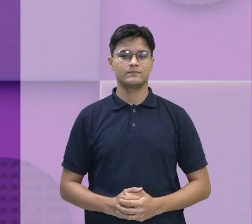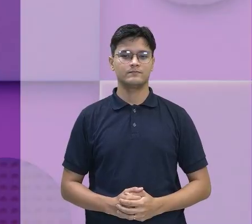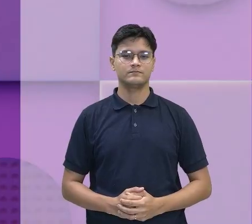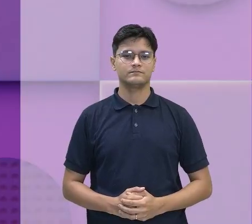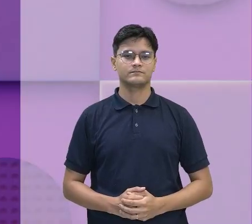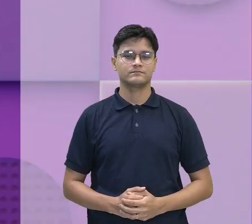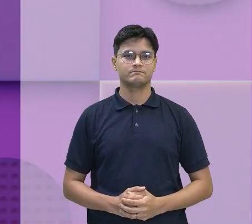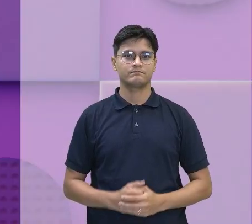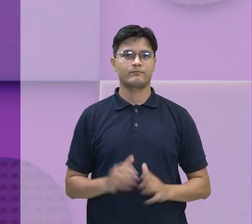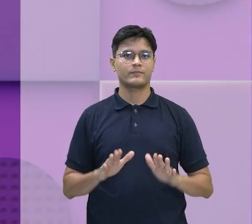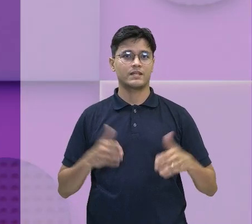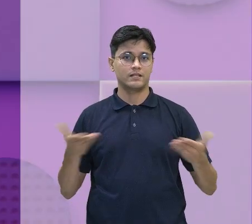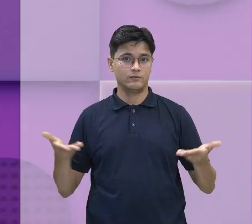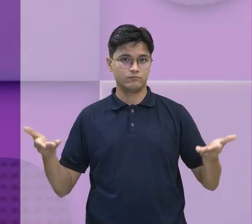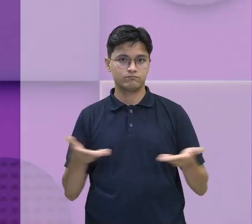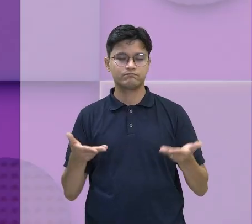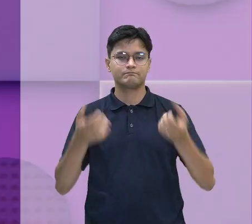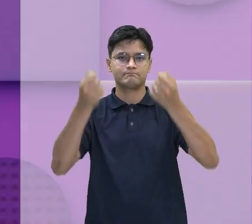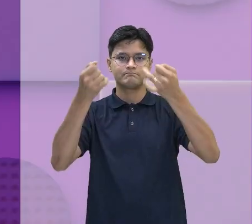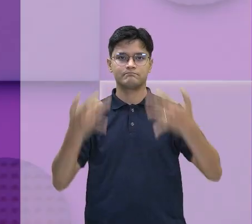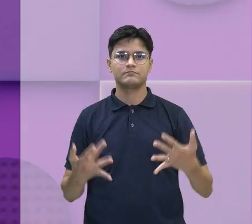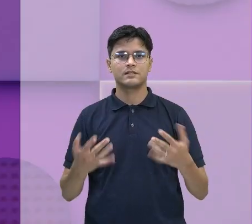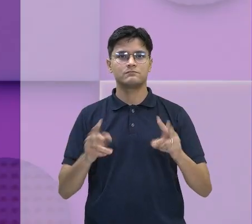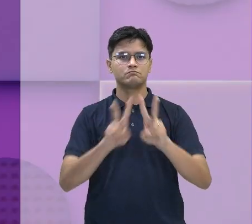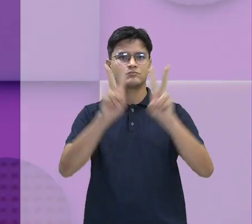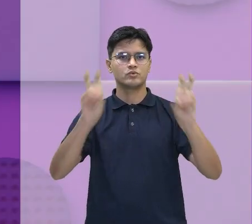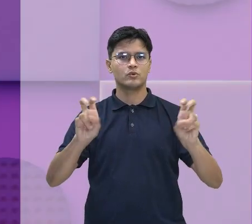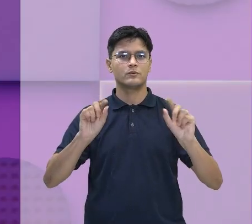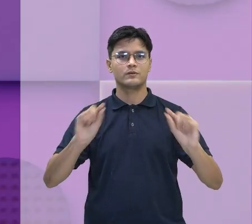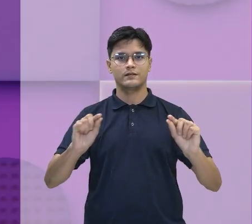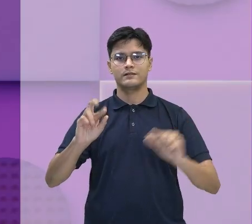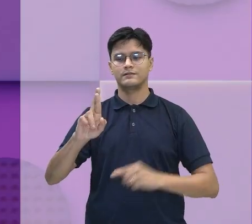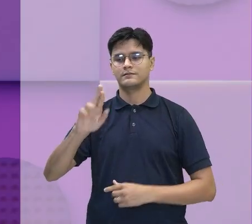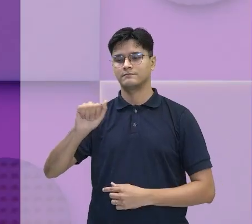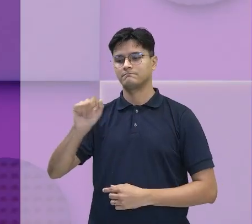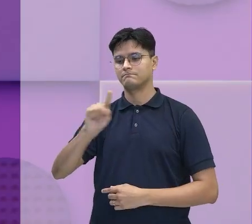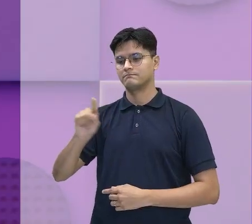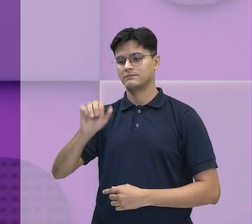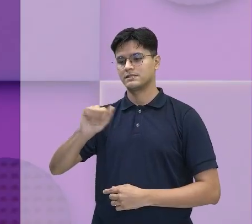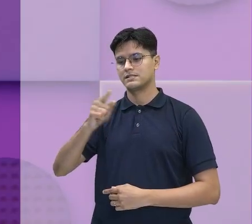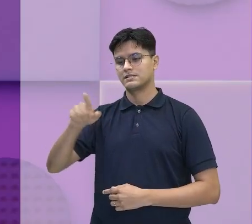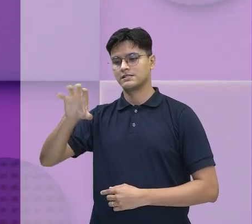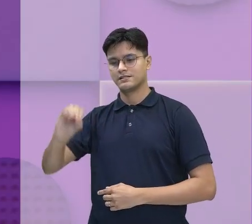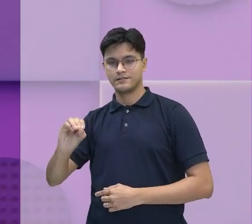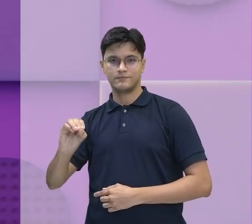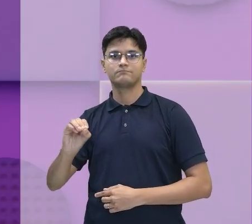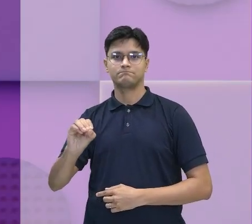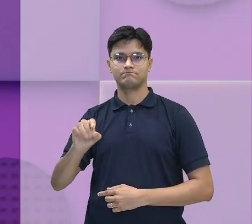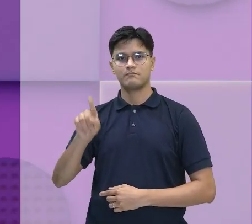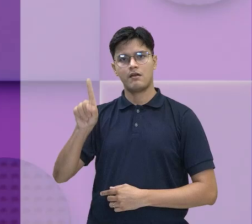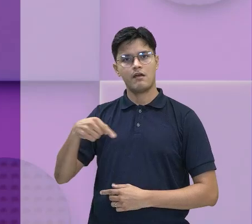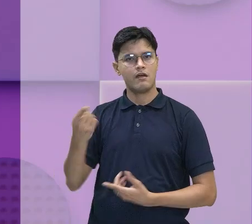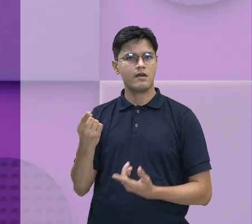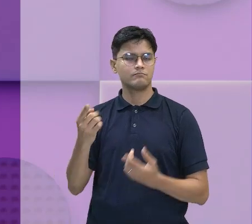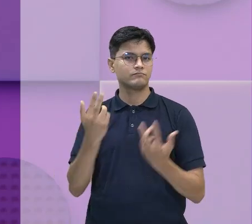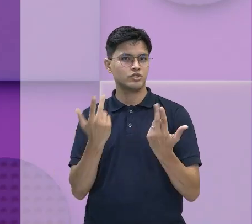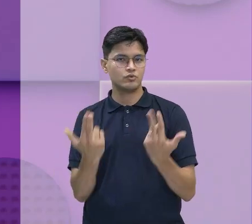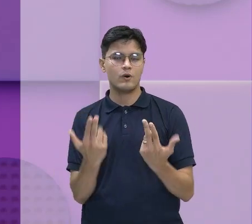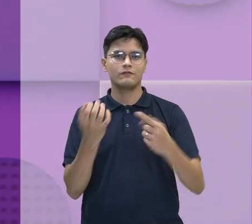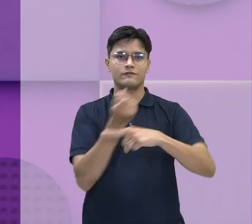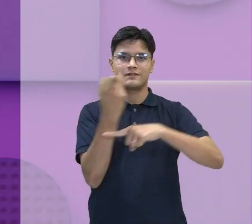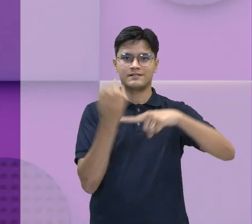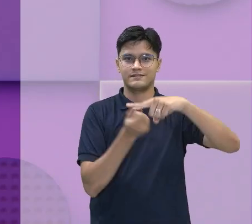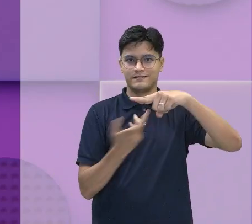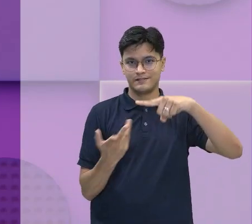Muito bem, pessoal. Então, nós vamos falar hoje, né, sobre razão, que é a mesma coisa que fração, tá? E também vamos falar